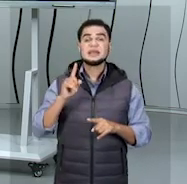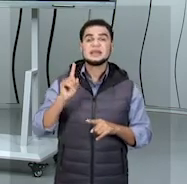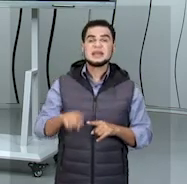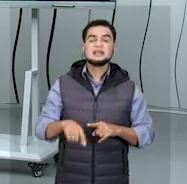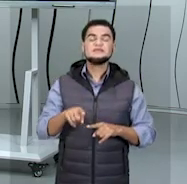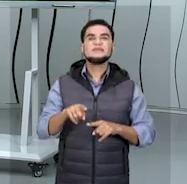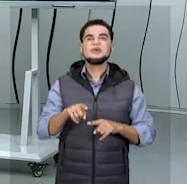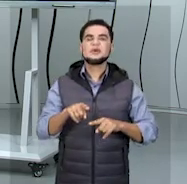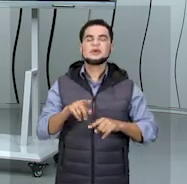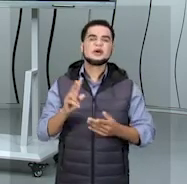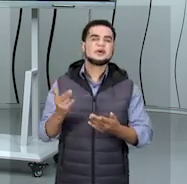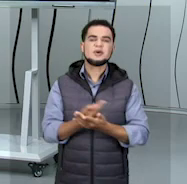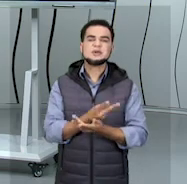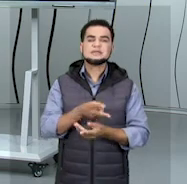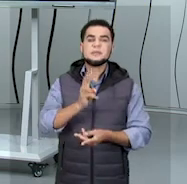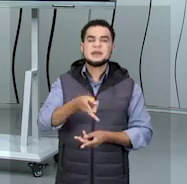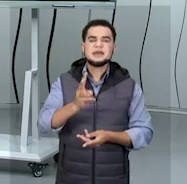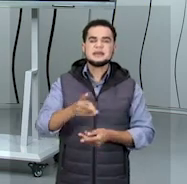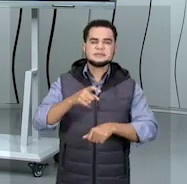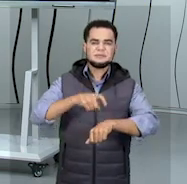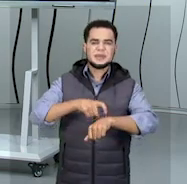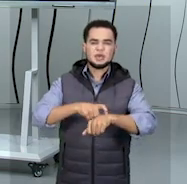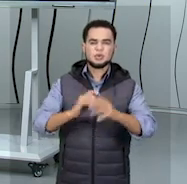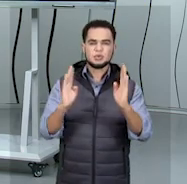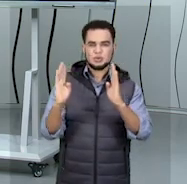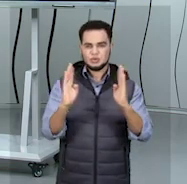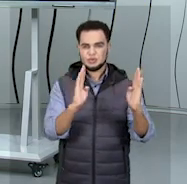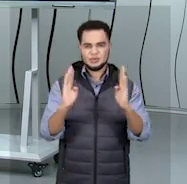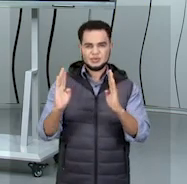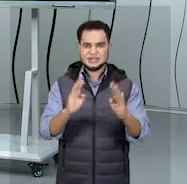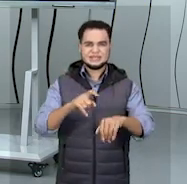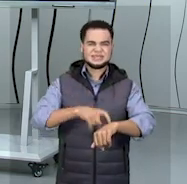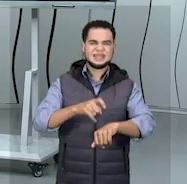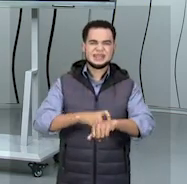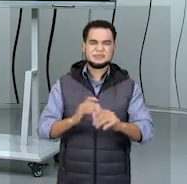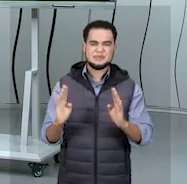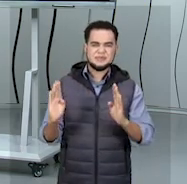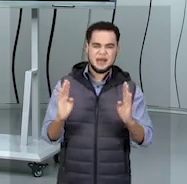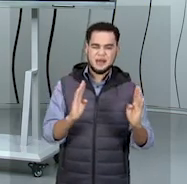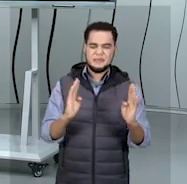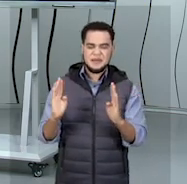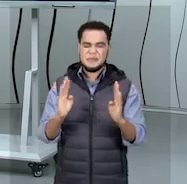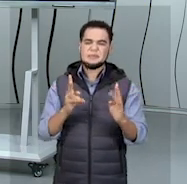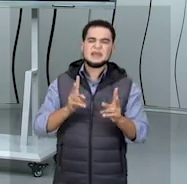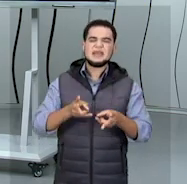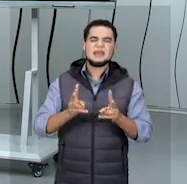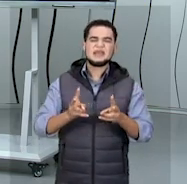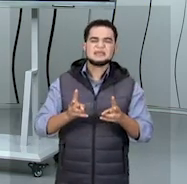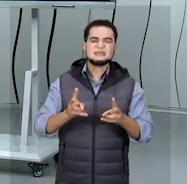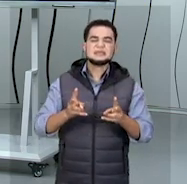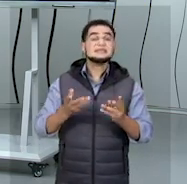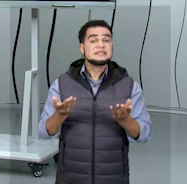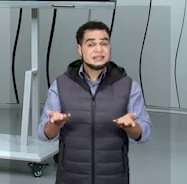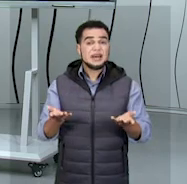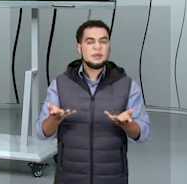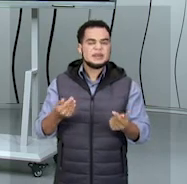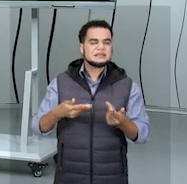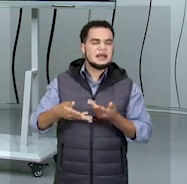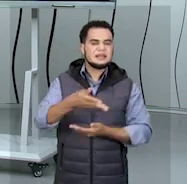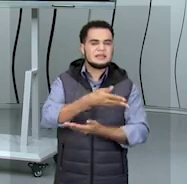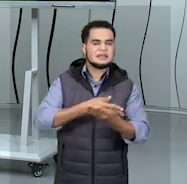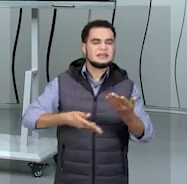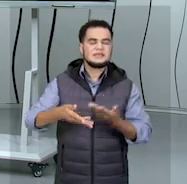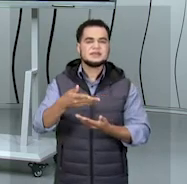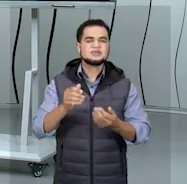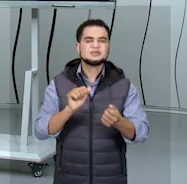Eles ocorreram na mesma época, eles conviviam em conjunto na sociedade